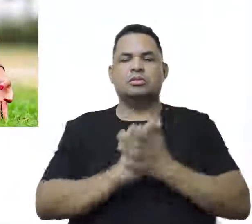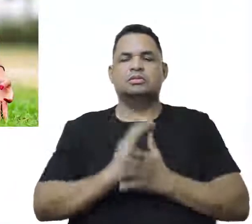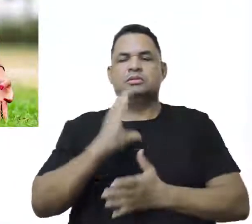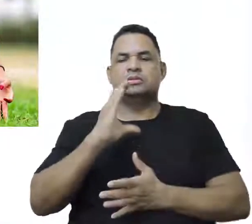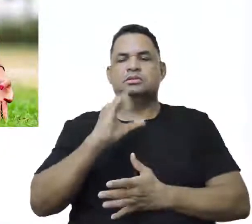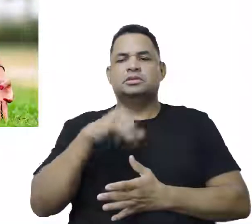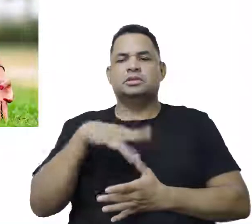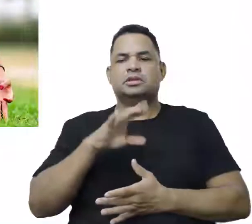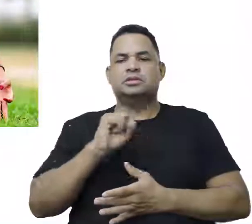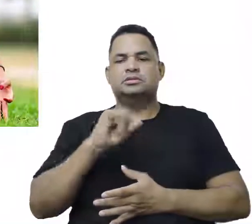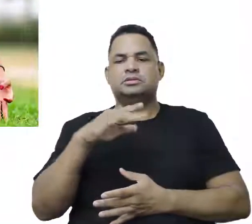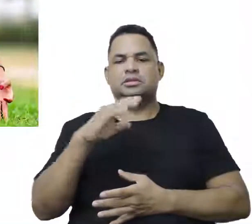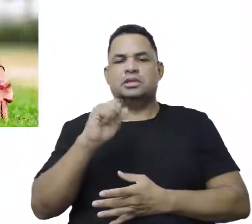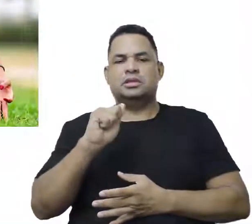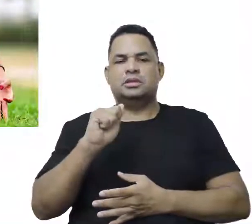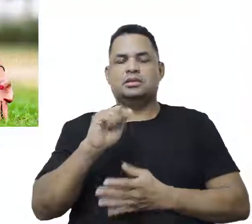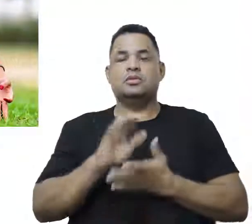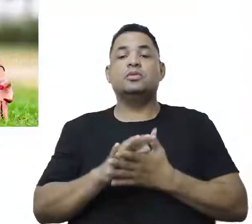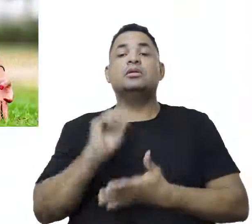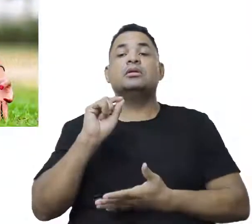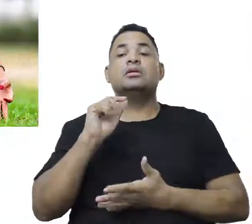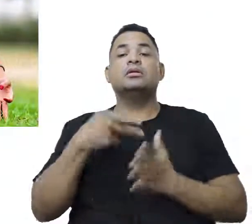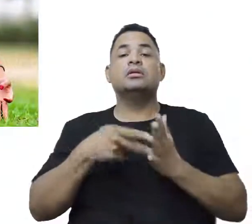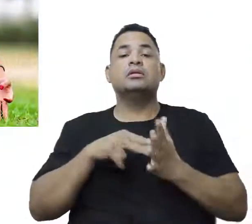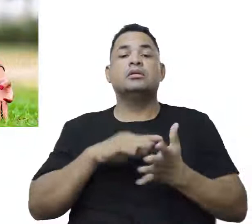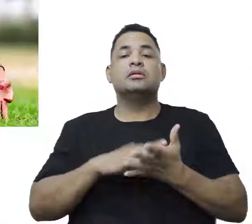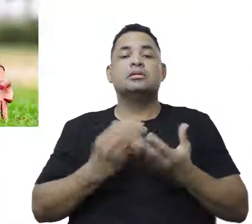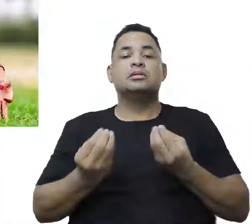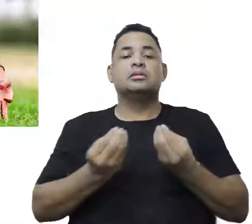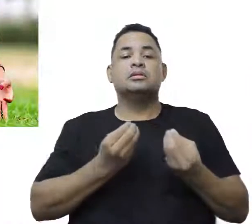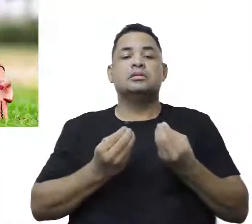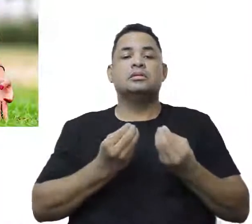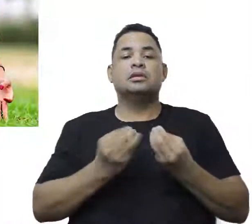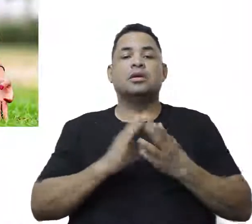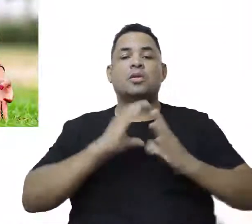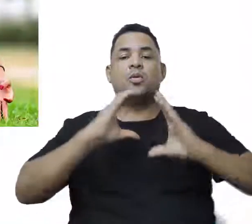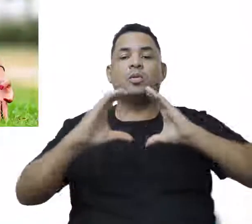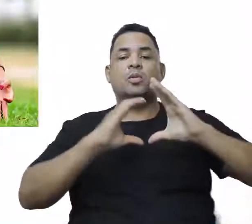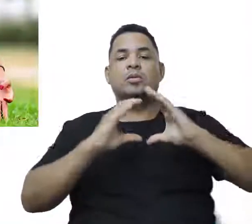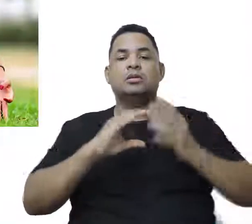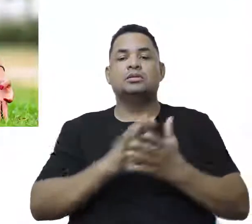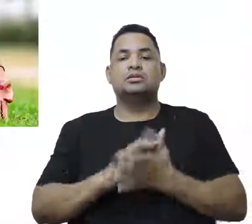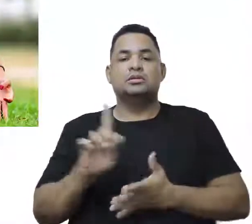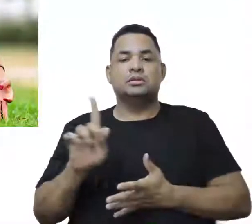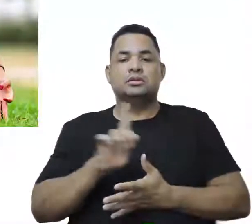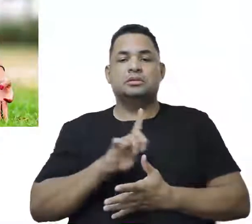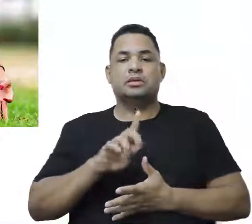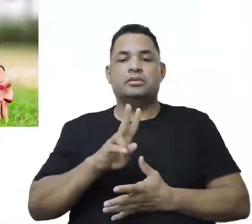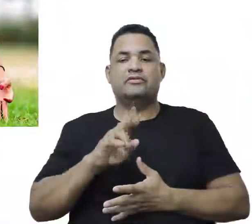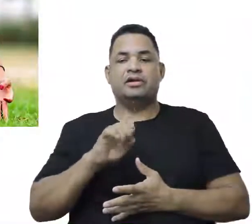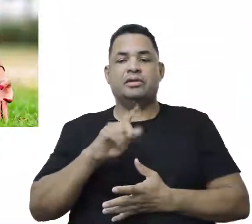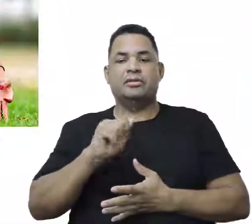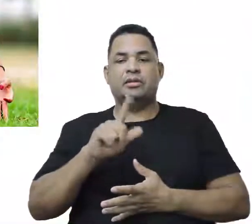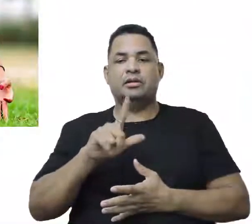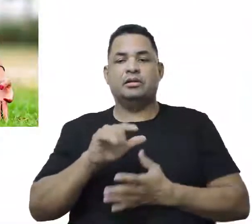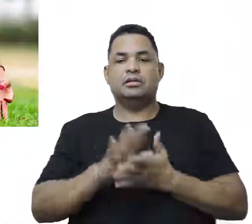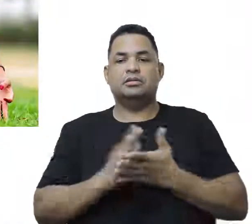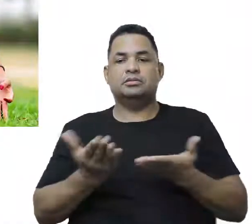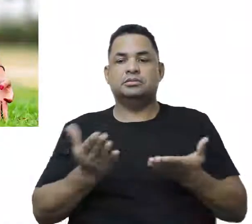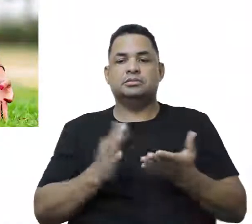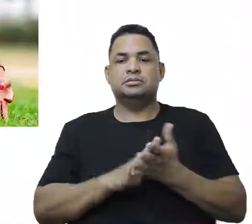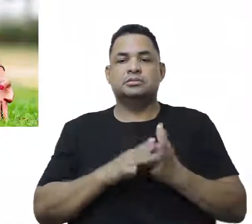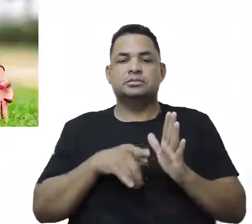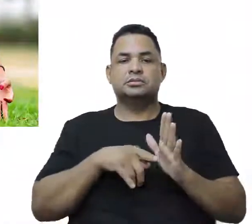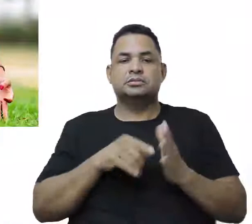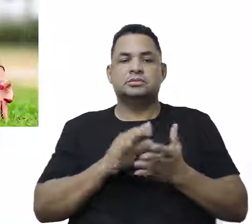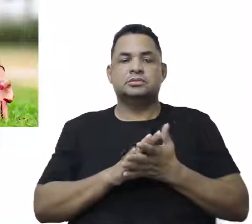seria nada mais, nada menos, né? Uma forma de comunicação não verbal, que vai estar relacionada ao